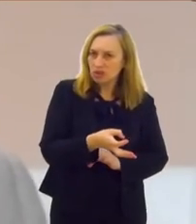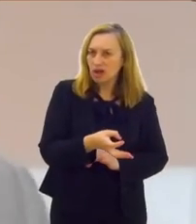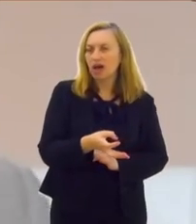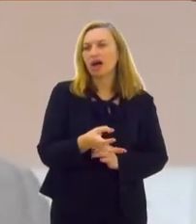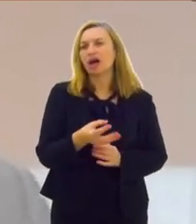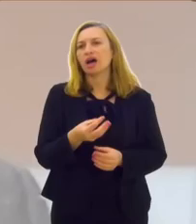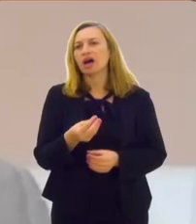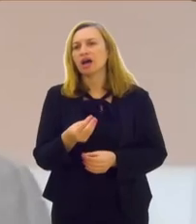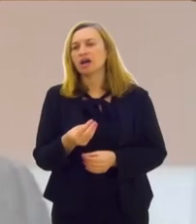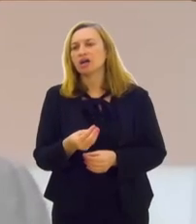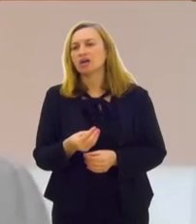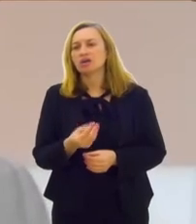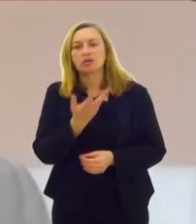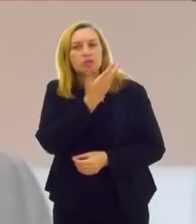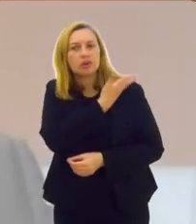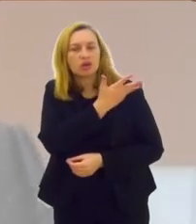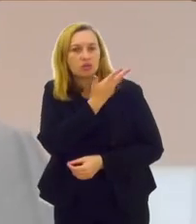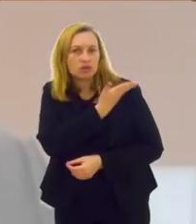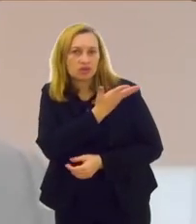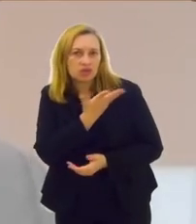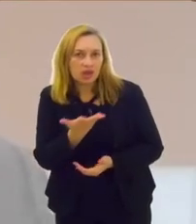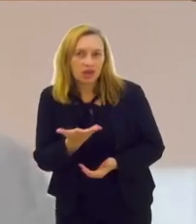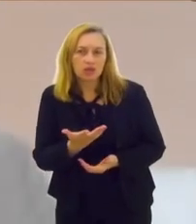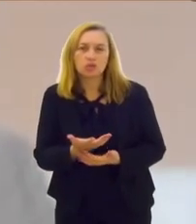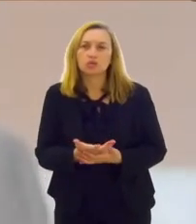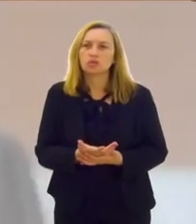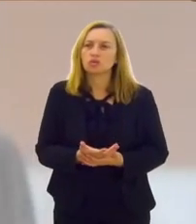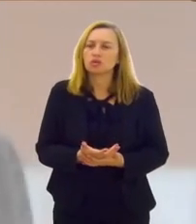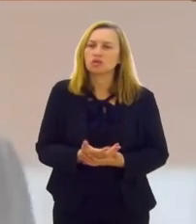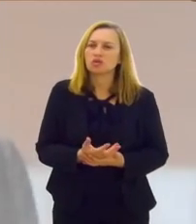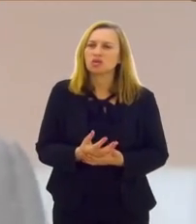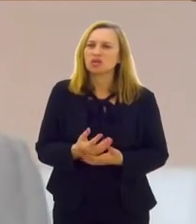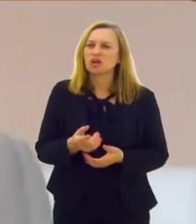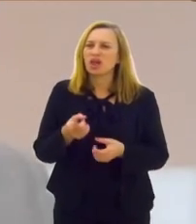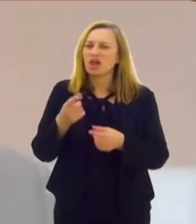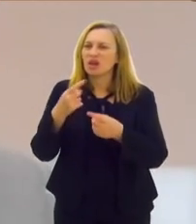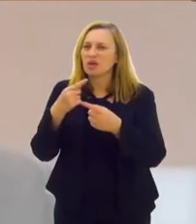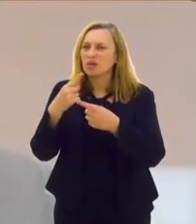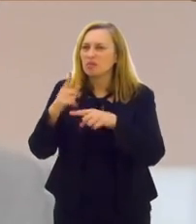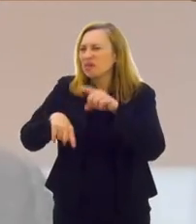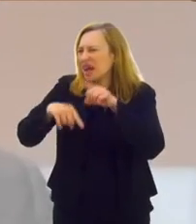que difamar, que injuriar, ou seja, que